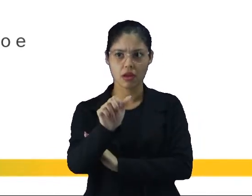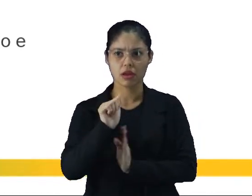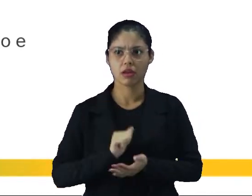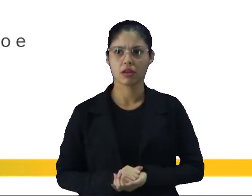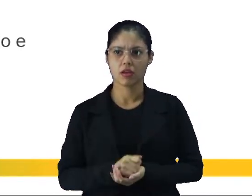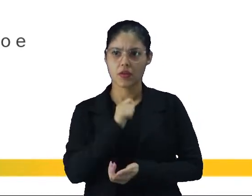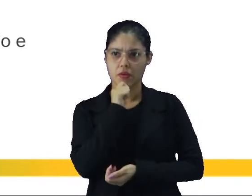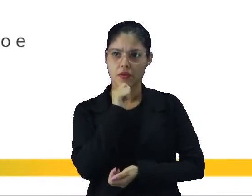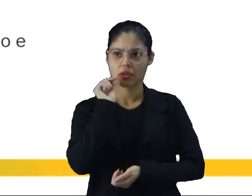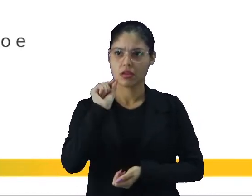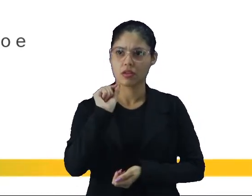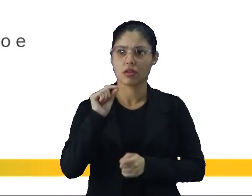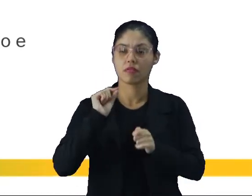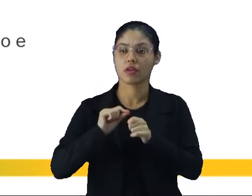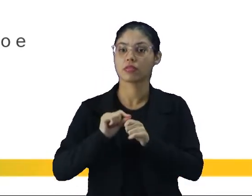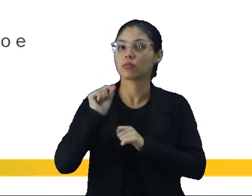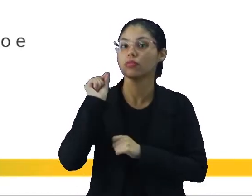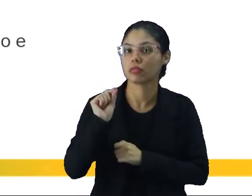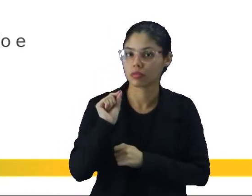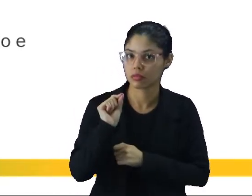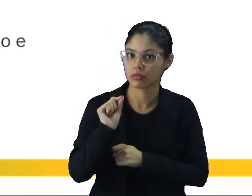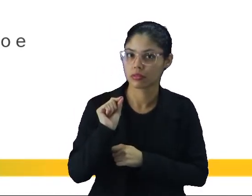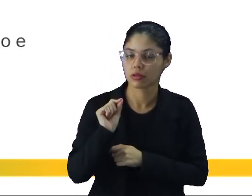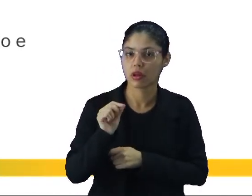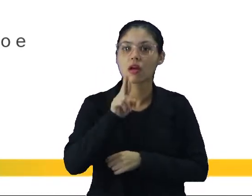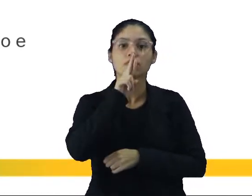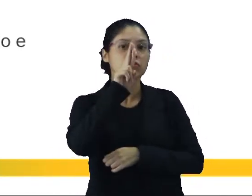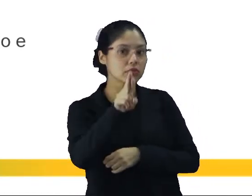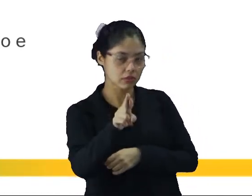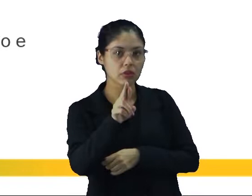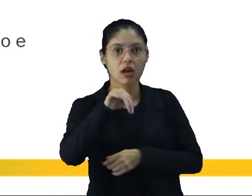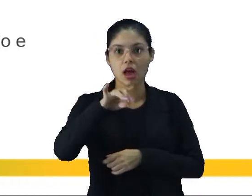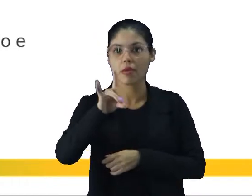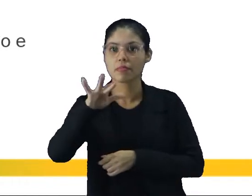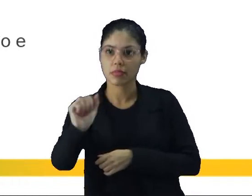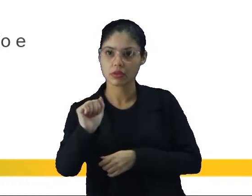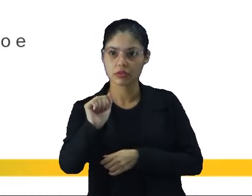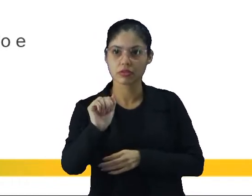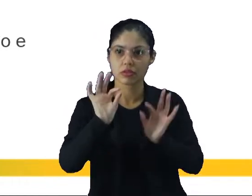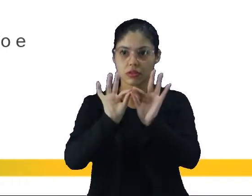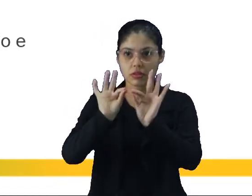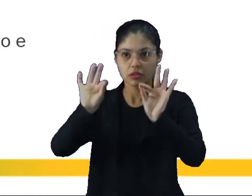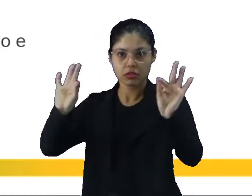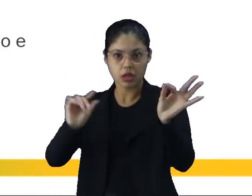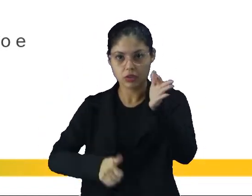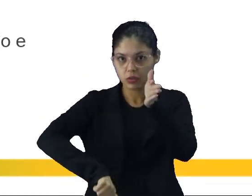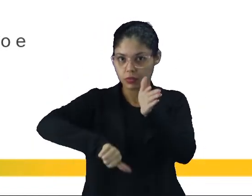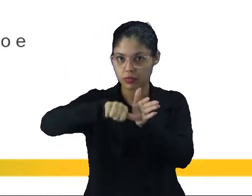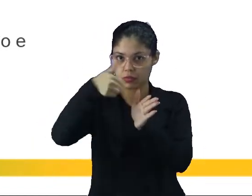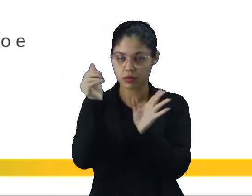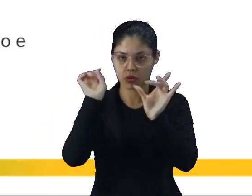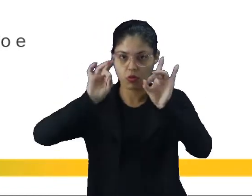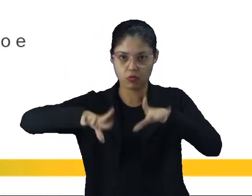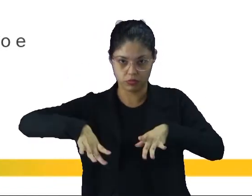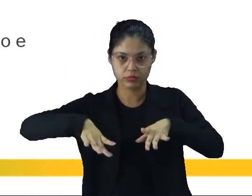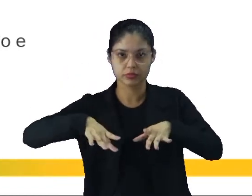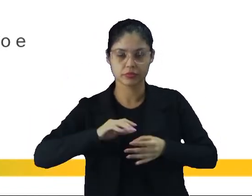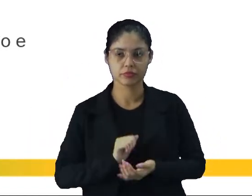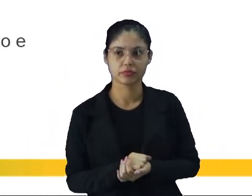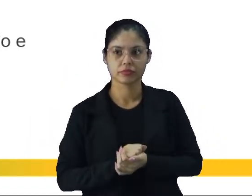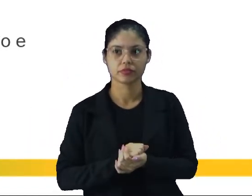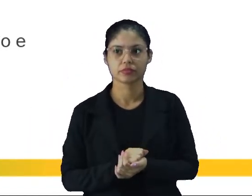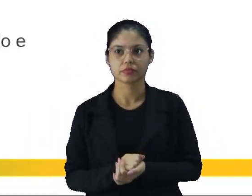o que a gente vai ter que fazer? É calcular a média aritmética, tá, do primeiro com o último termo. Então vamos